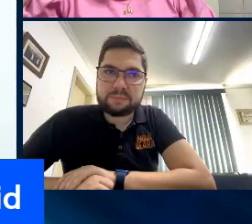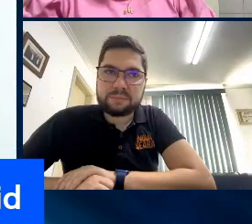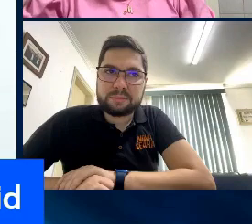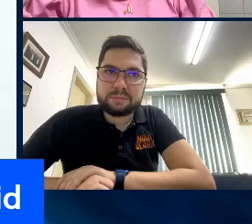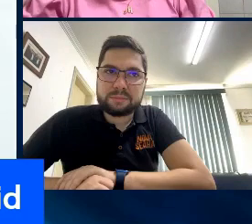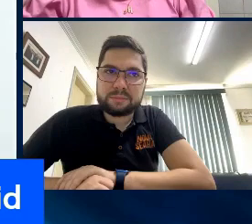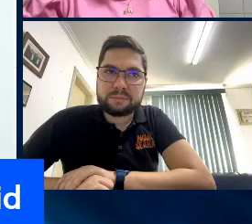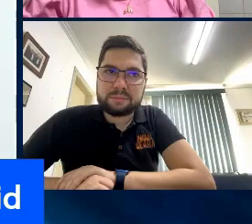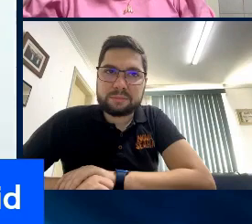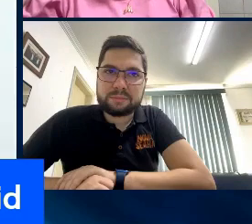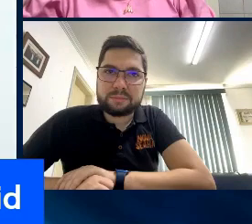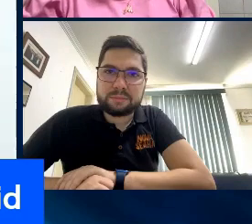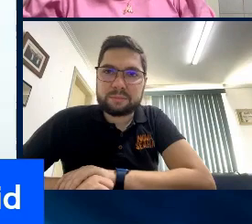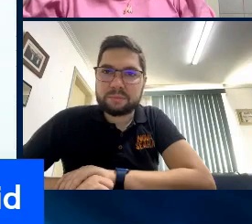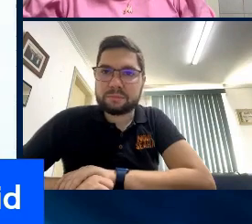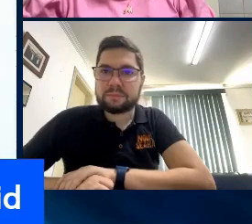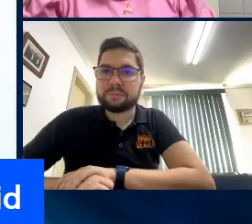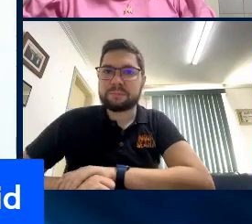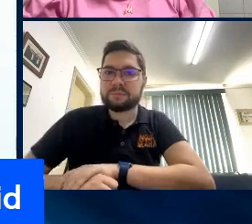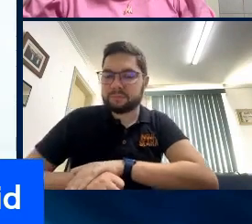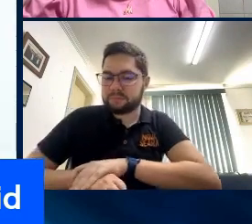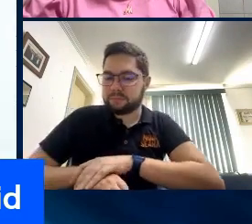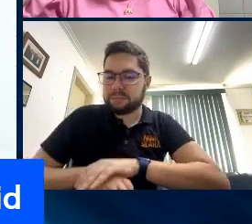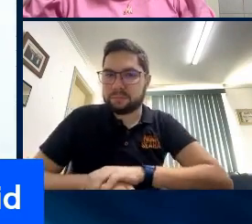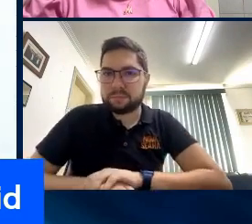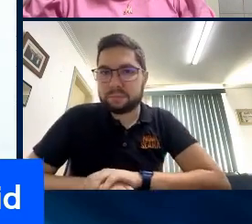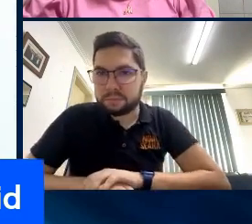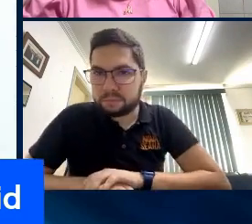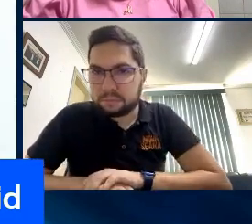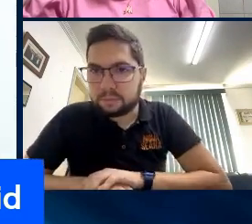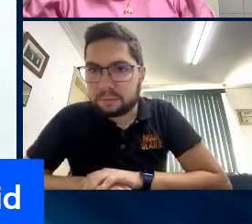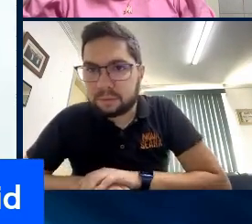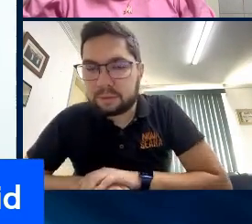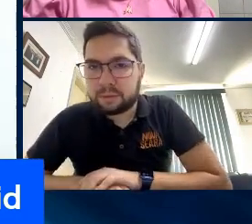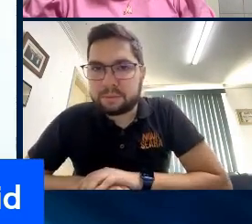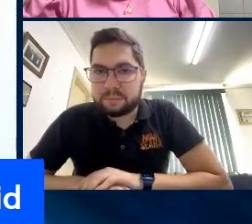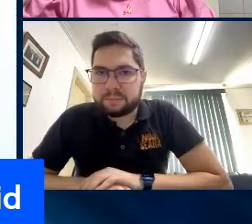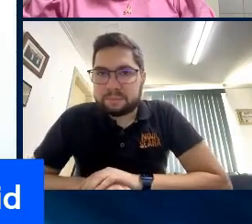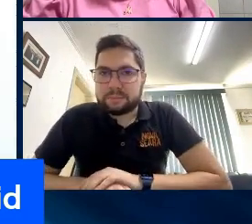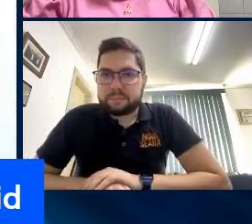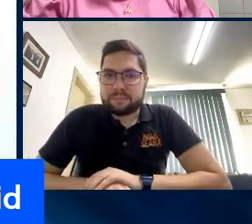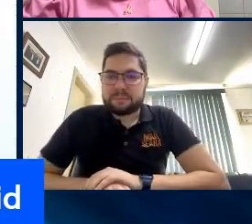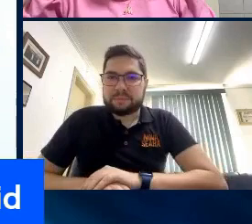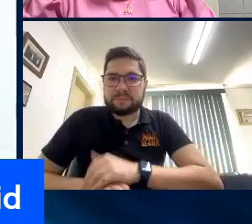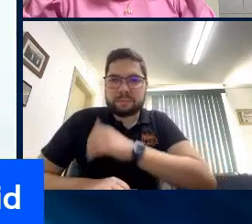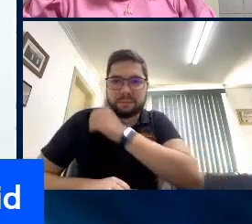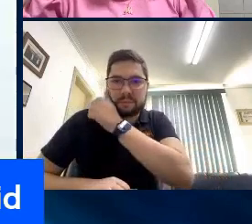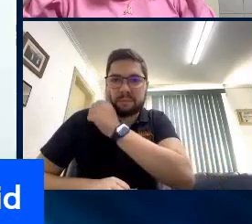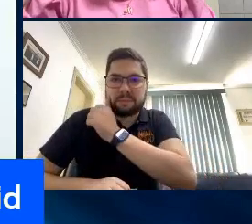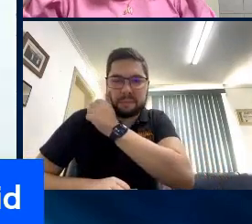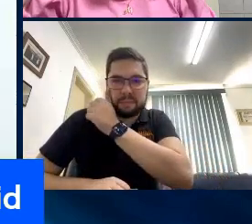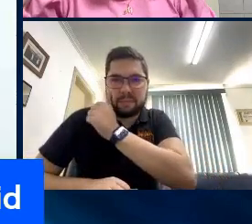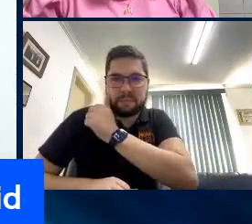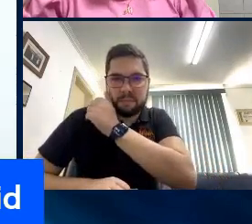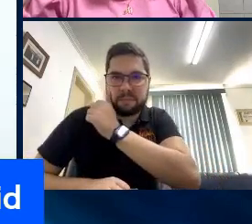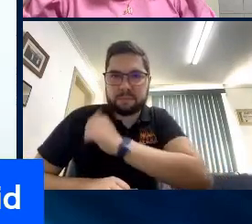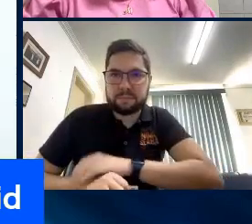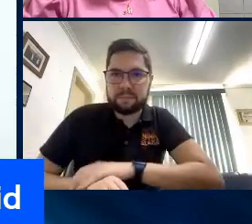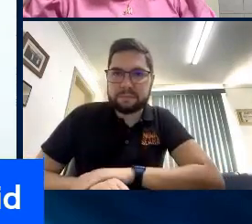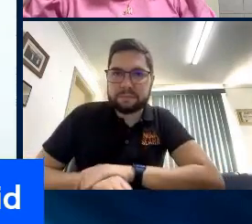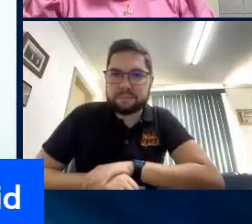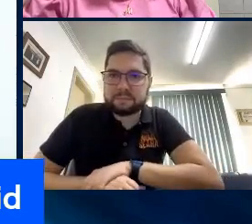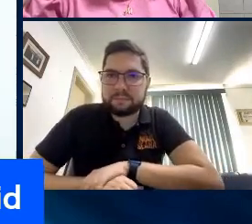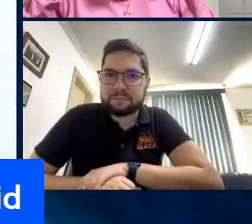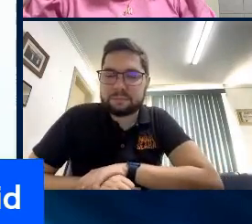tempo, né? E ele realmente agora tá fazendo, mostrando a quem veio, né? É indiscutível que os